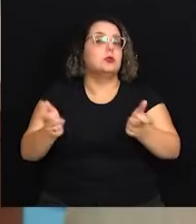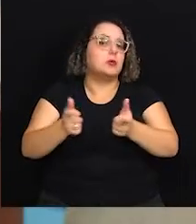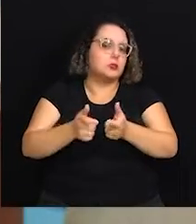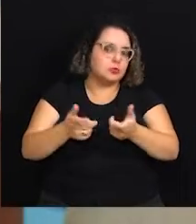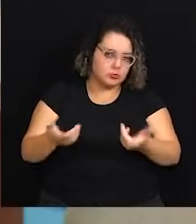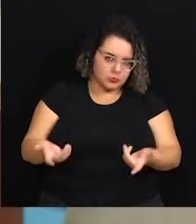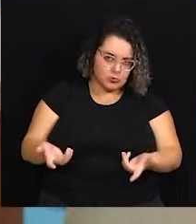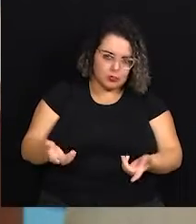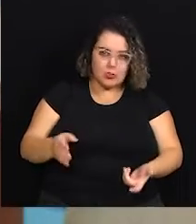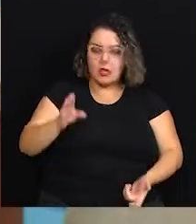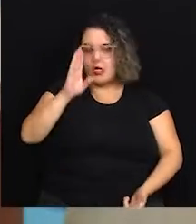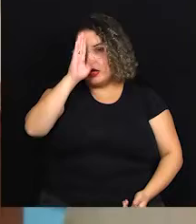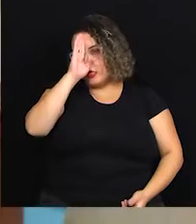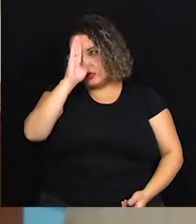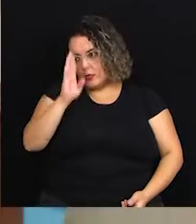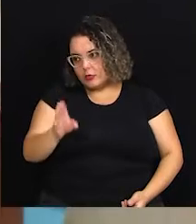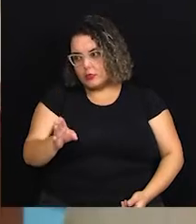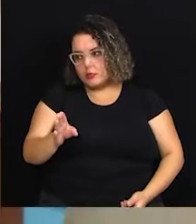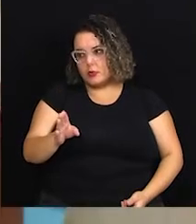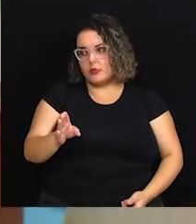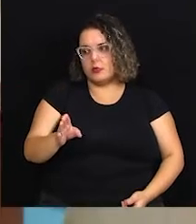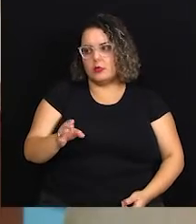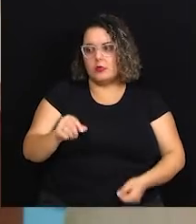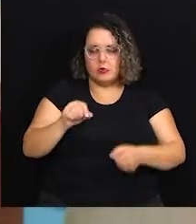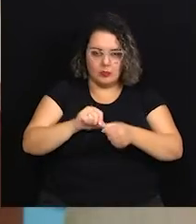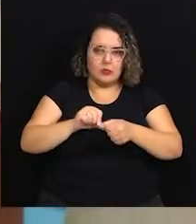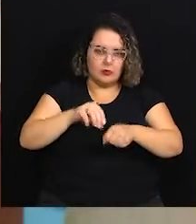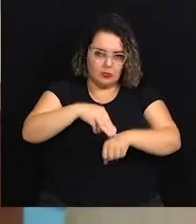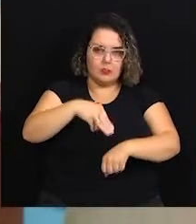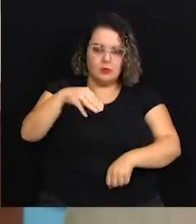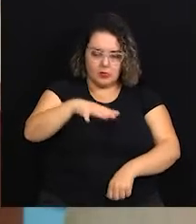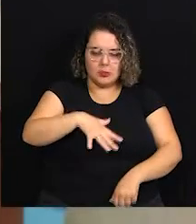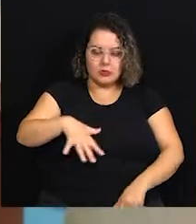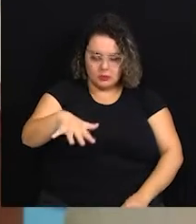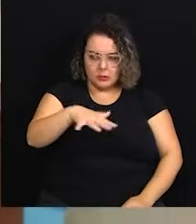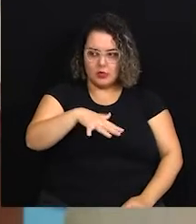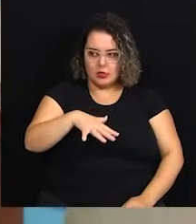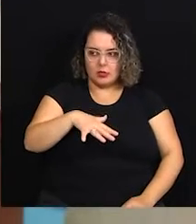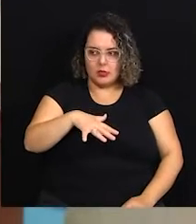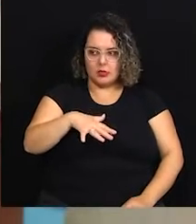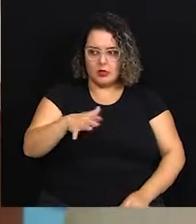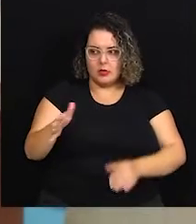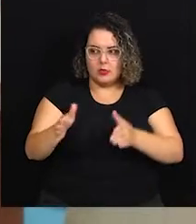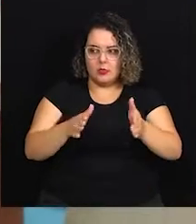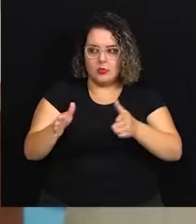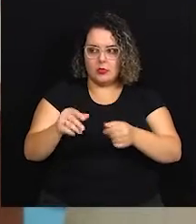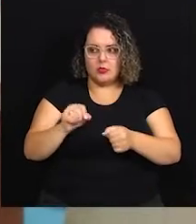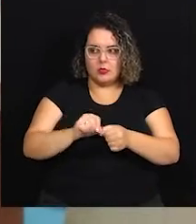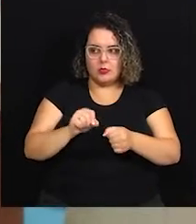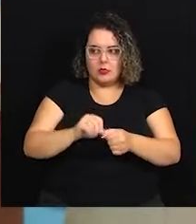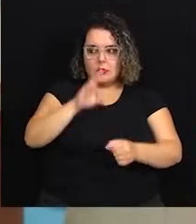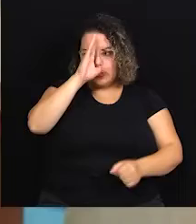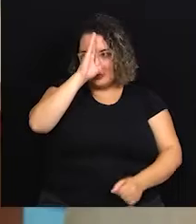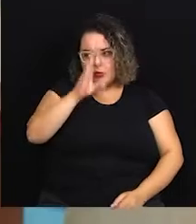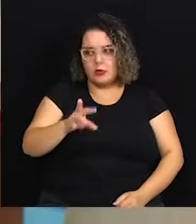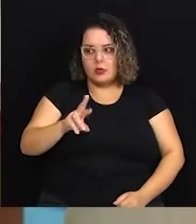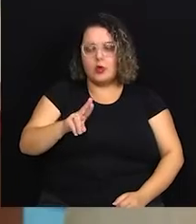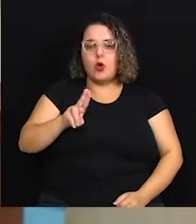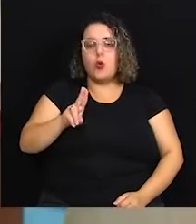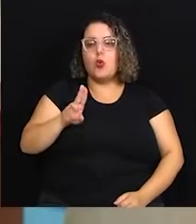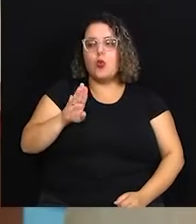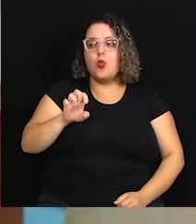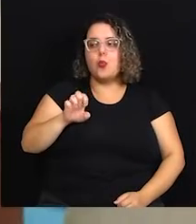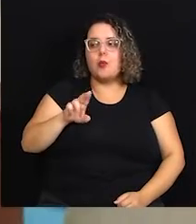E a causa principal da rubéola, quando eu fiz meu mestrado nessa área, na época que eu fiz, a causa principal era a